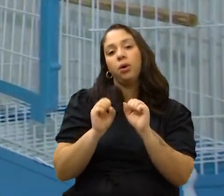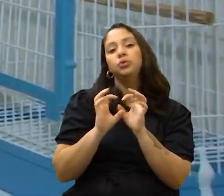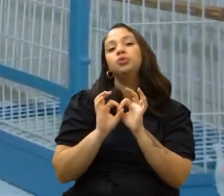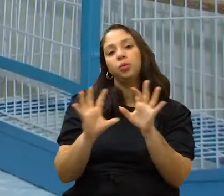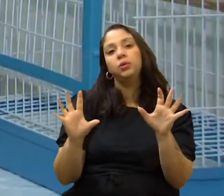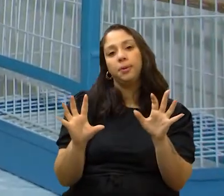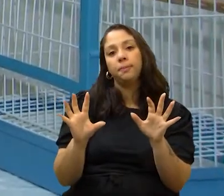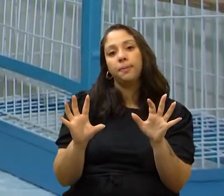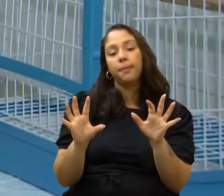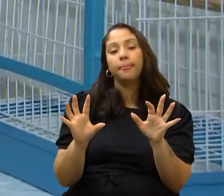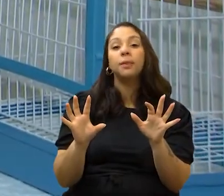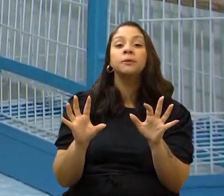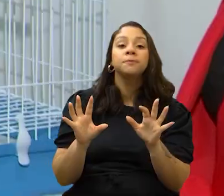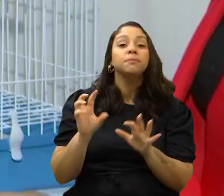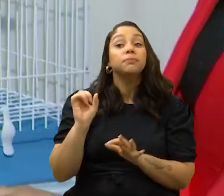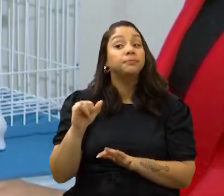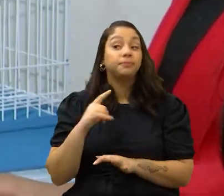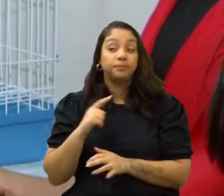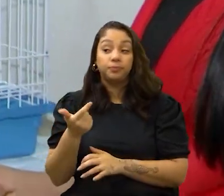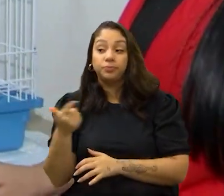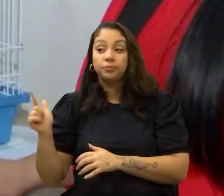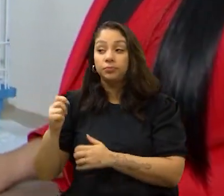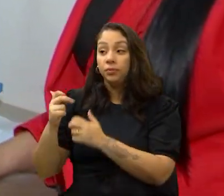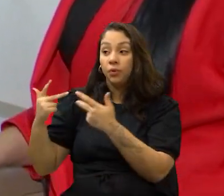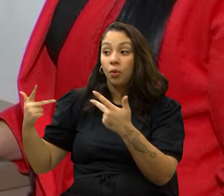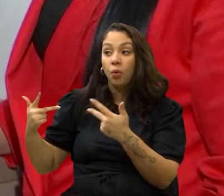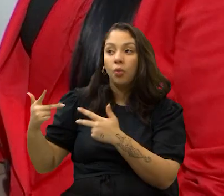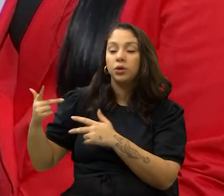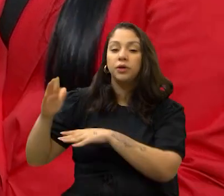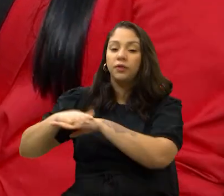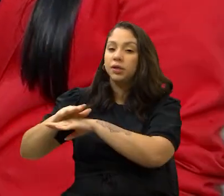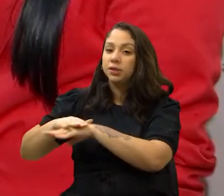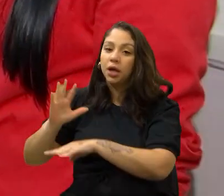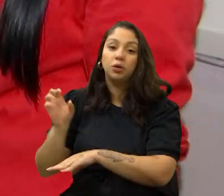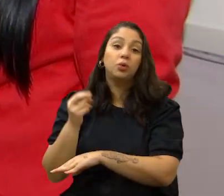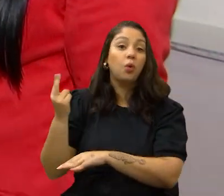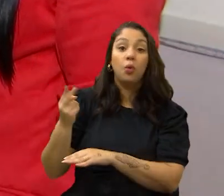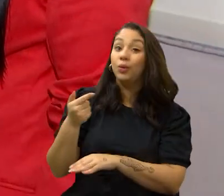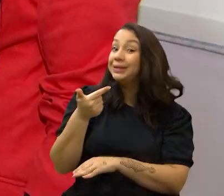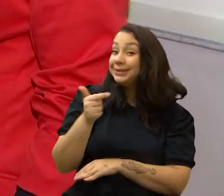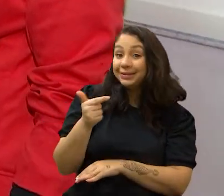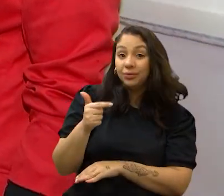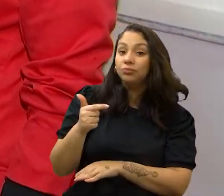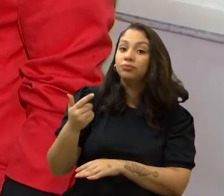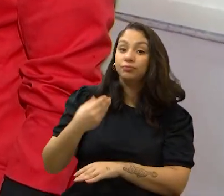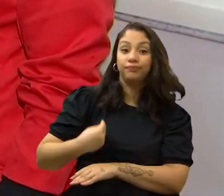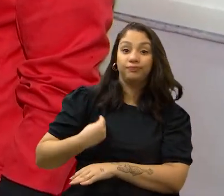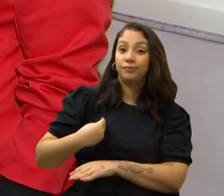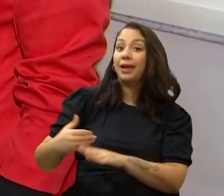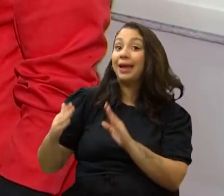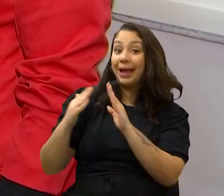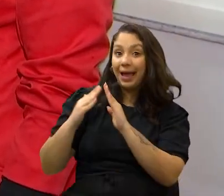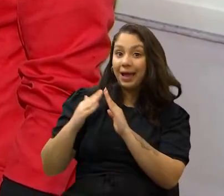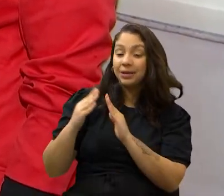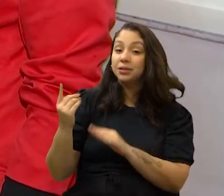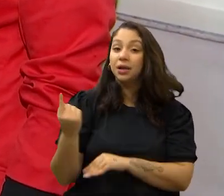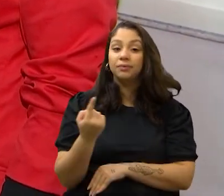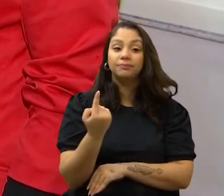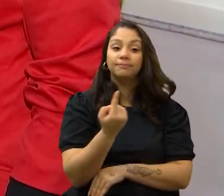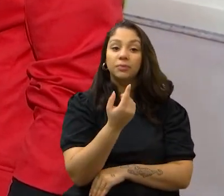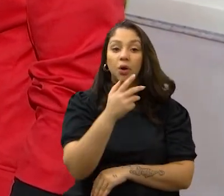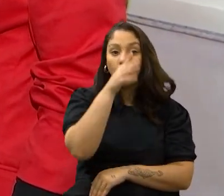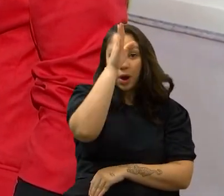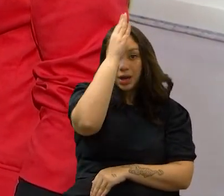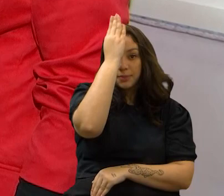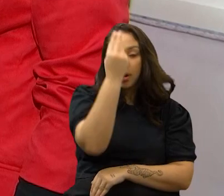brincar, acariciar e tudo mais. Tá fazendo alguma outra coisa, não está em casa, o mais ideal é manter ele numa gaiola, né? Hoje em